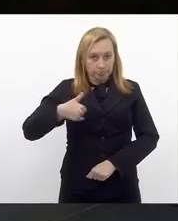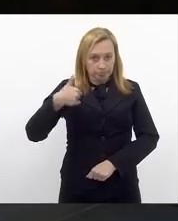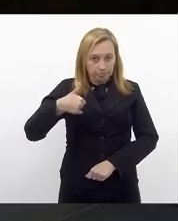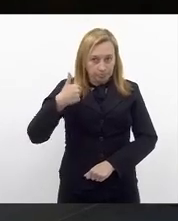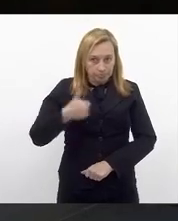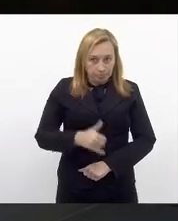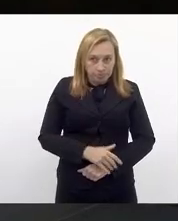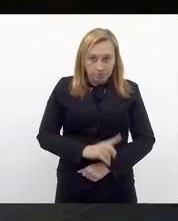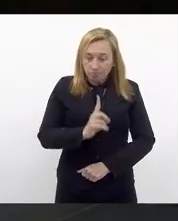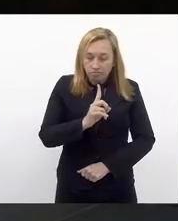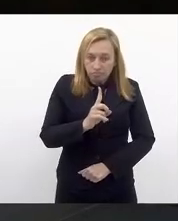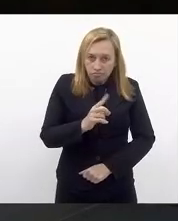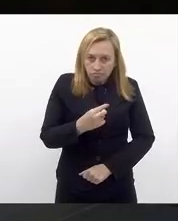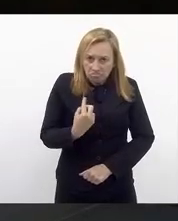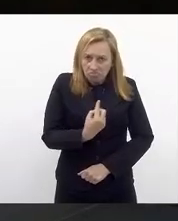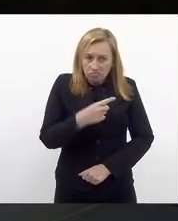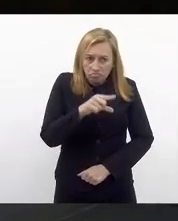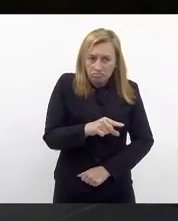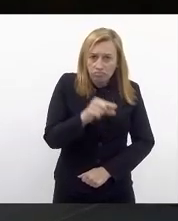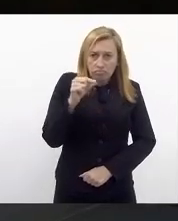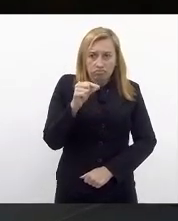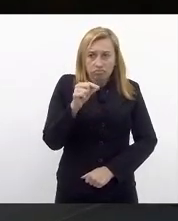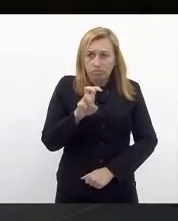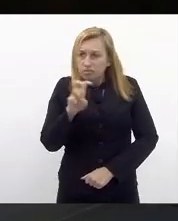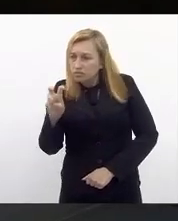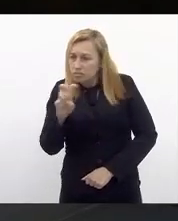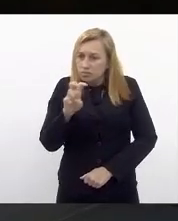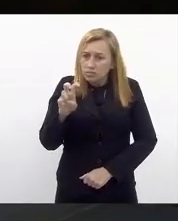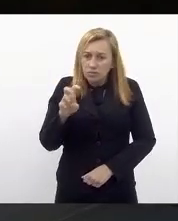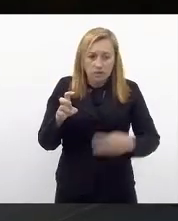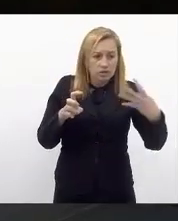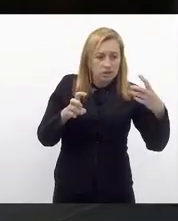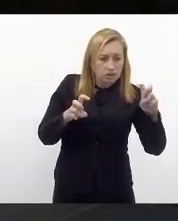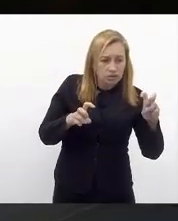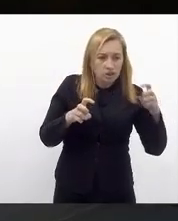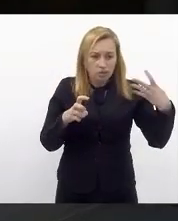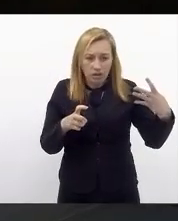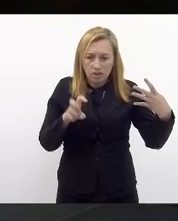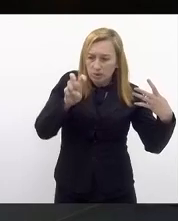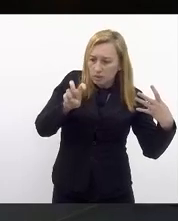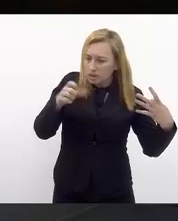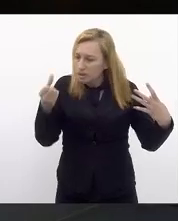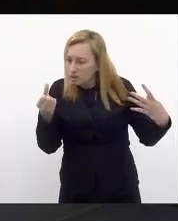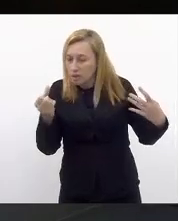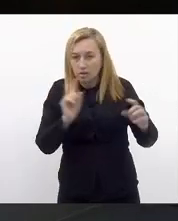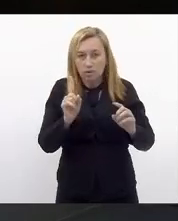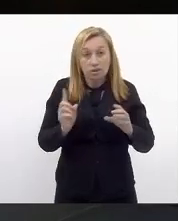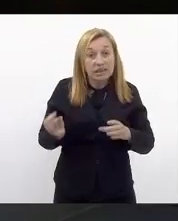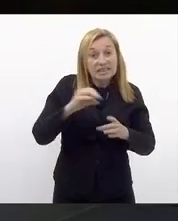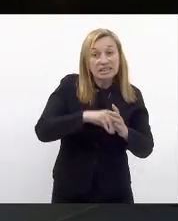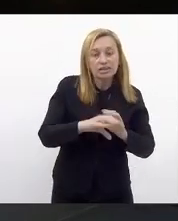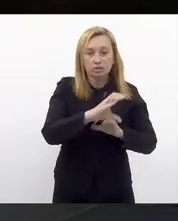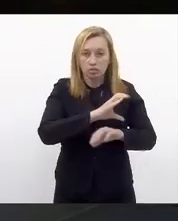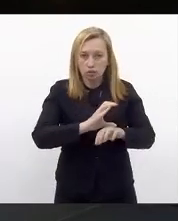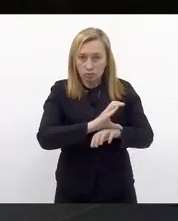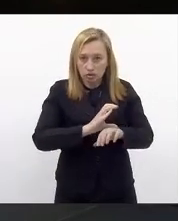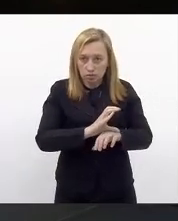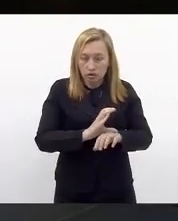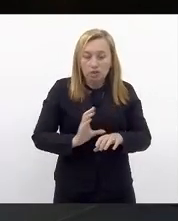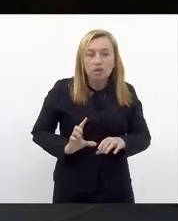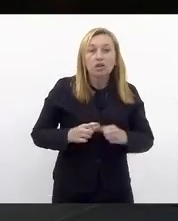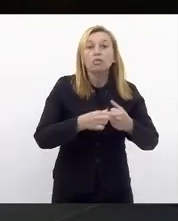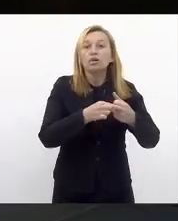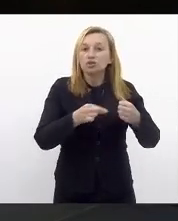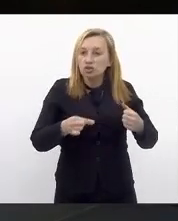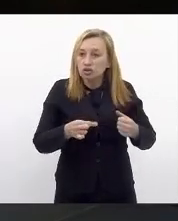não somos nós que definimos que seria 55 54 é isso tá na Constituição tá